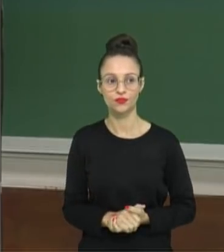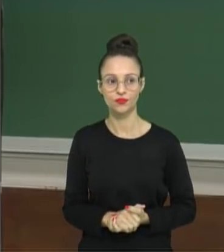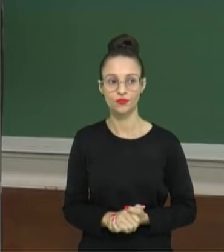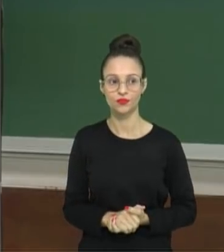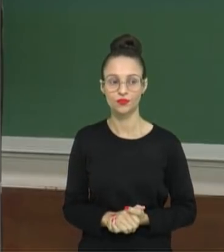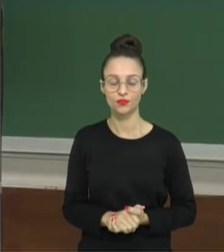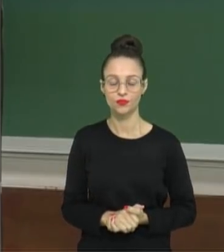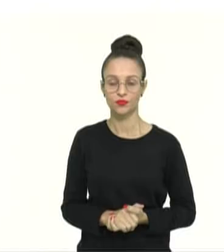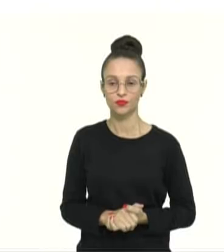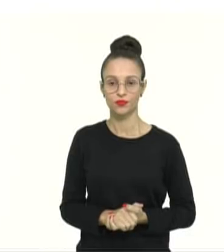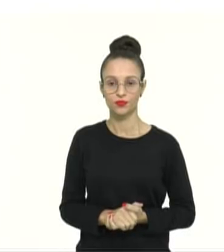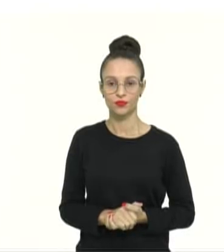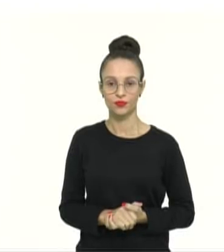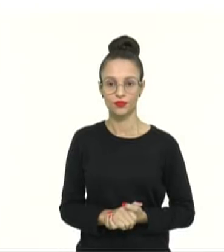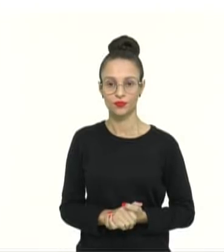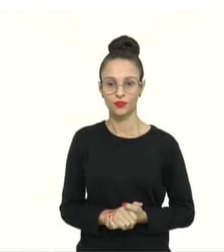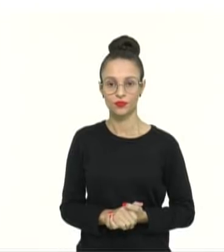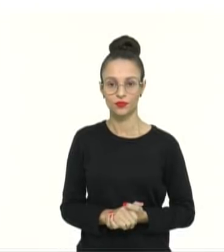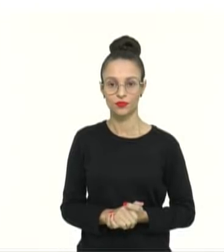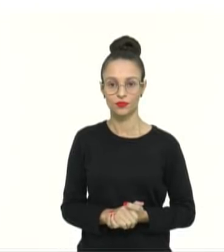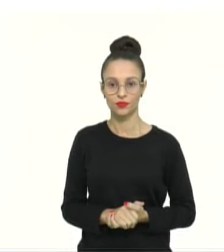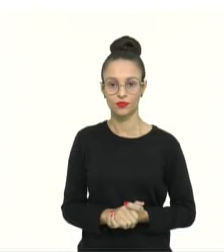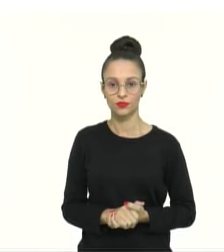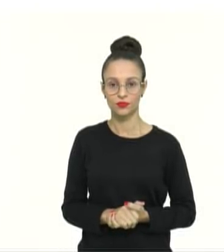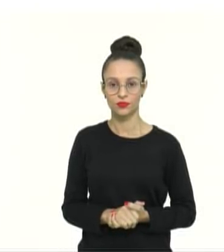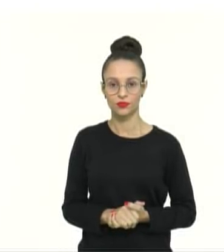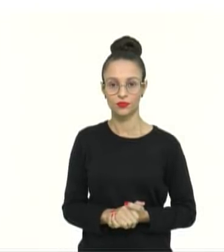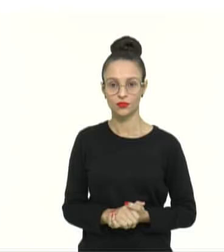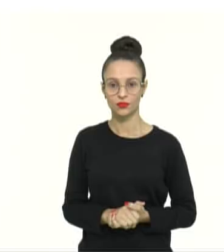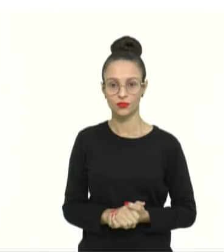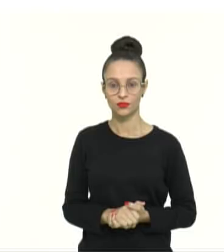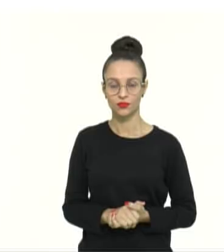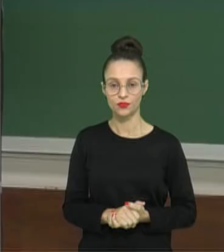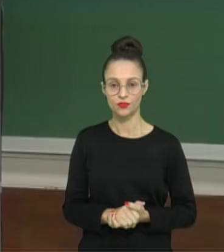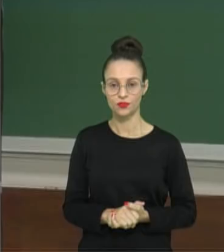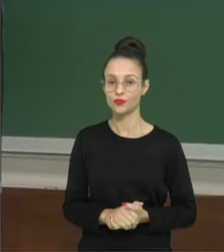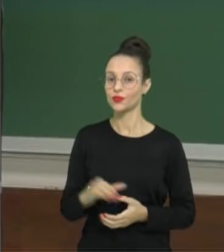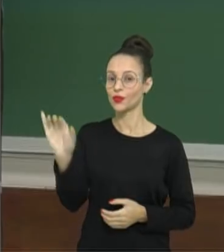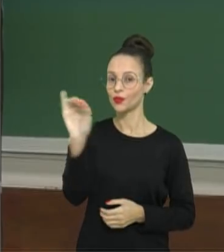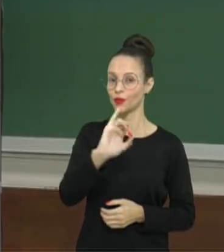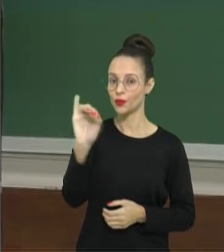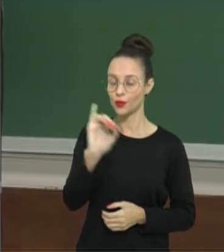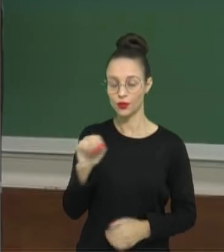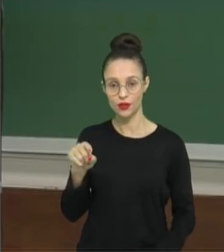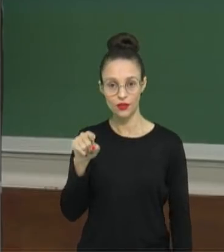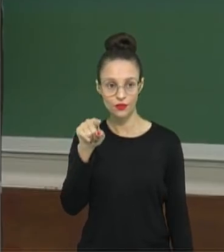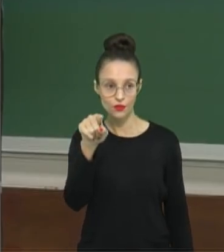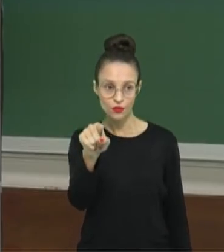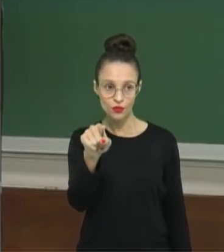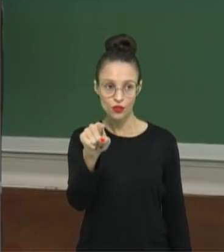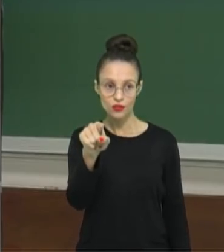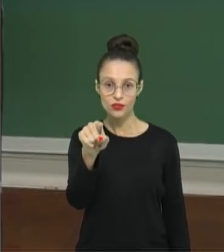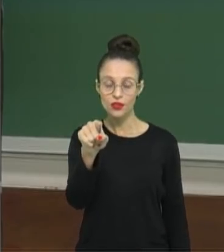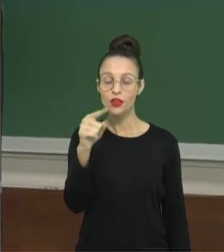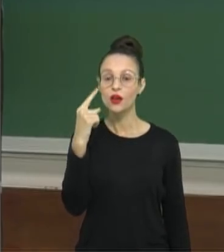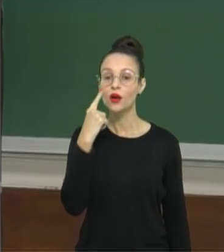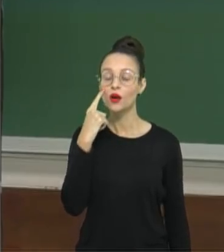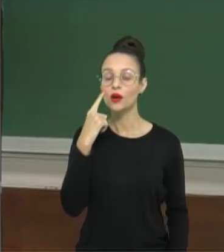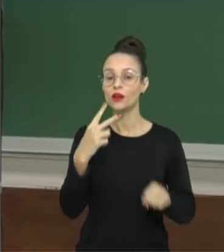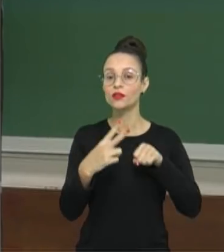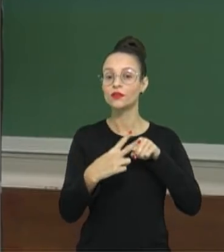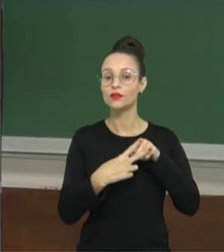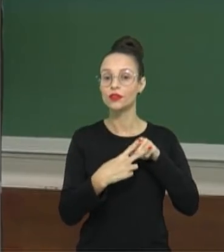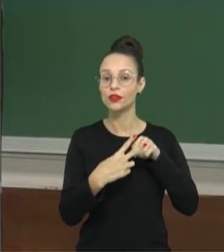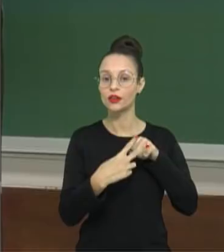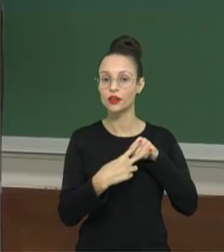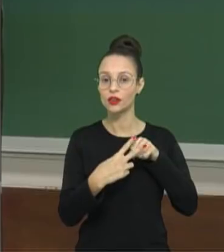Hi, are you waiting for me? Oi, Você, olha o verbo lá.